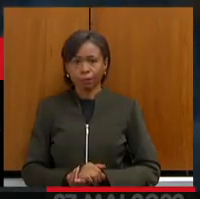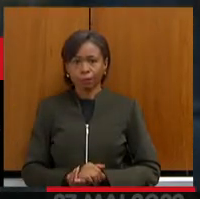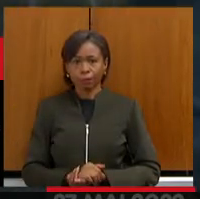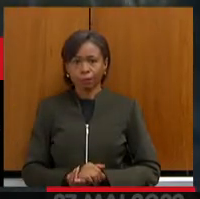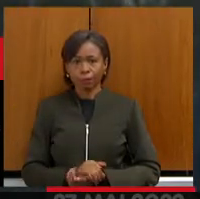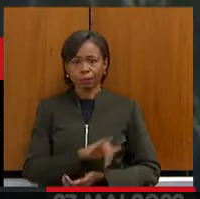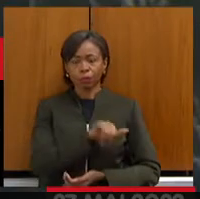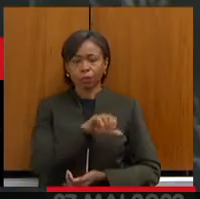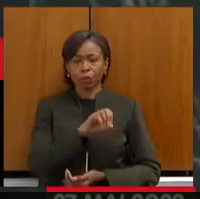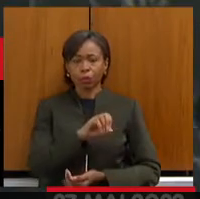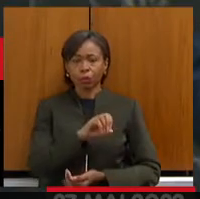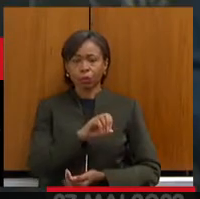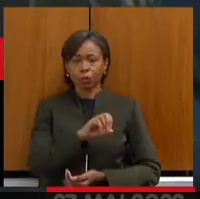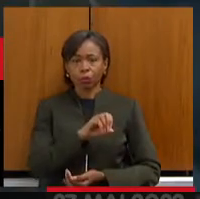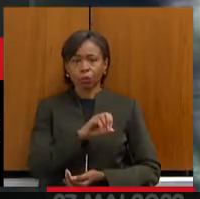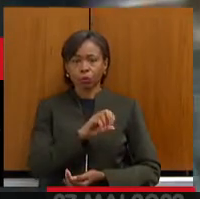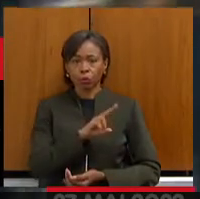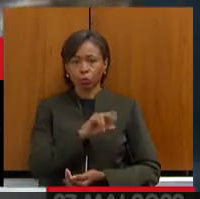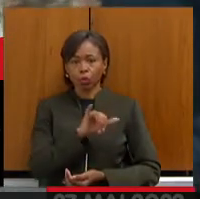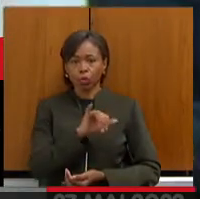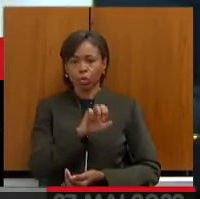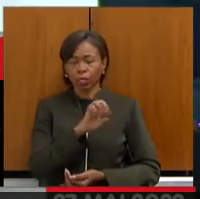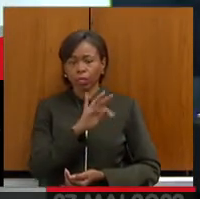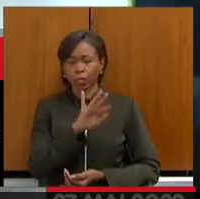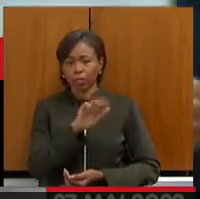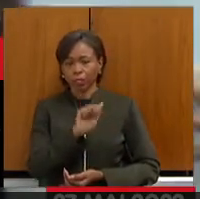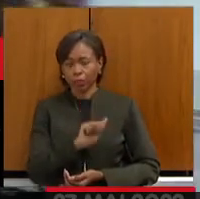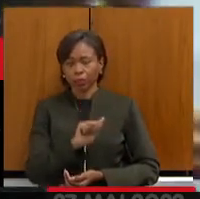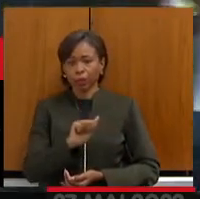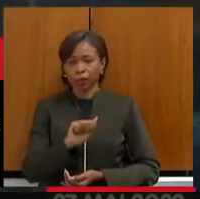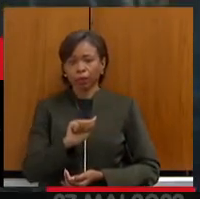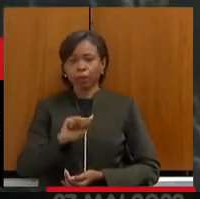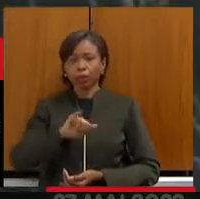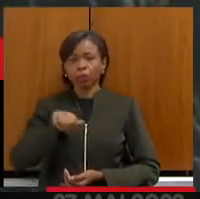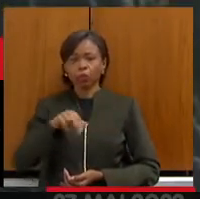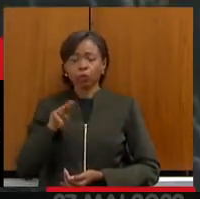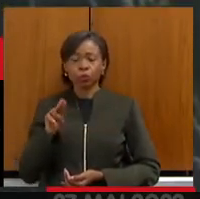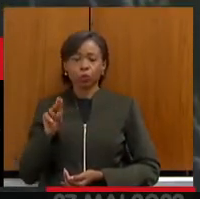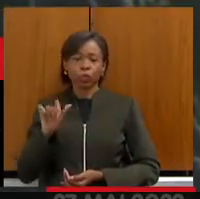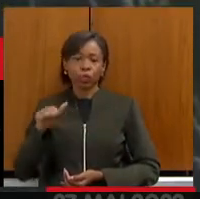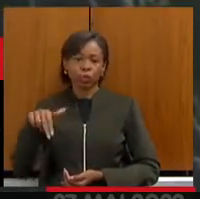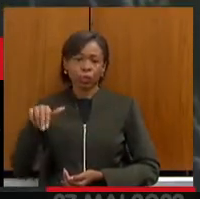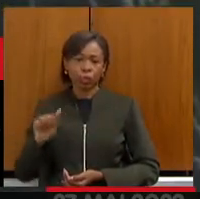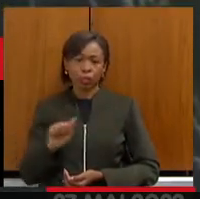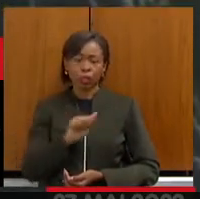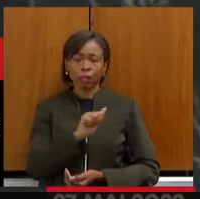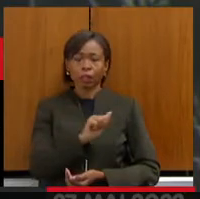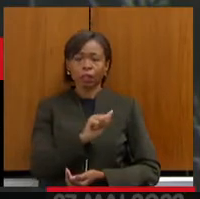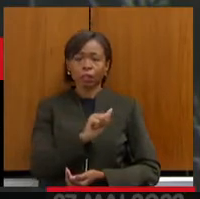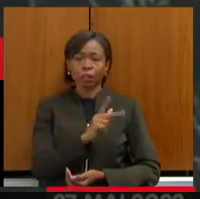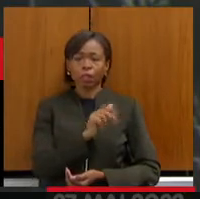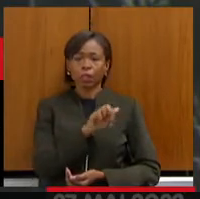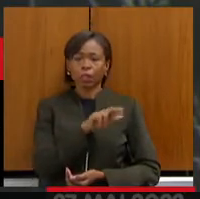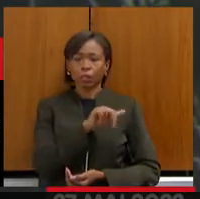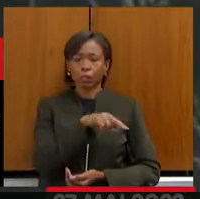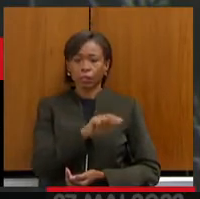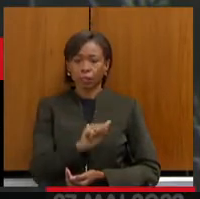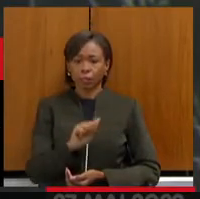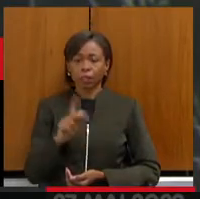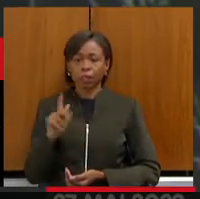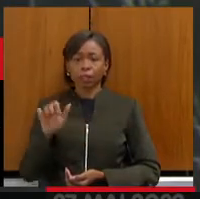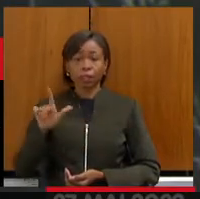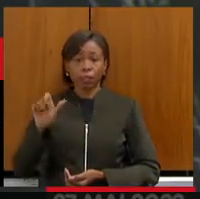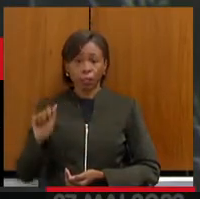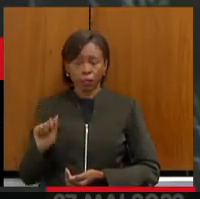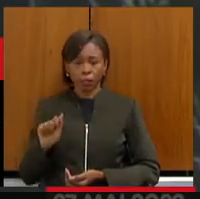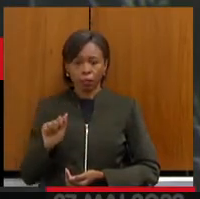Joel Lisa Aparecida de Brito Joana Juliana normande Karina Moraes Keila Jaqueline